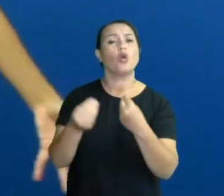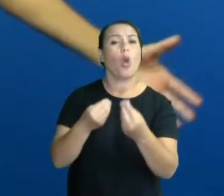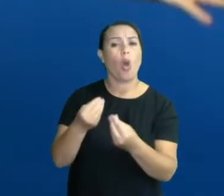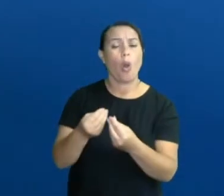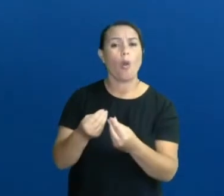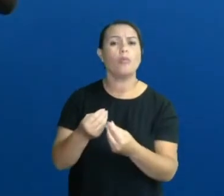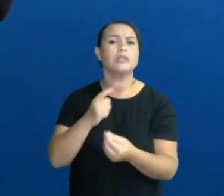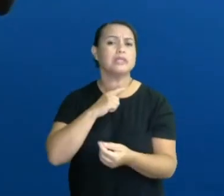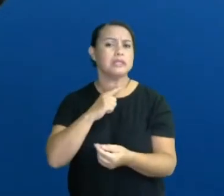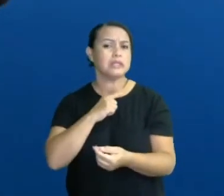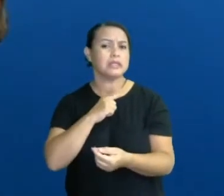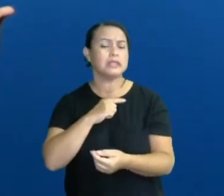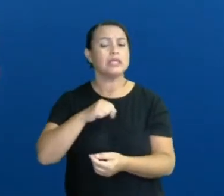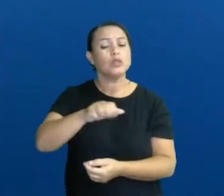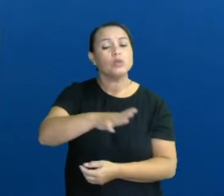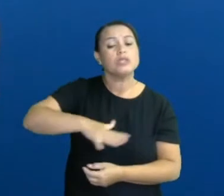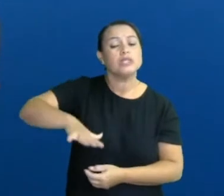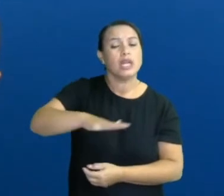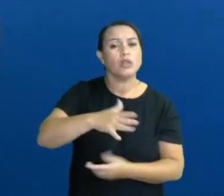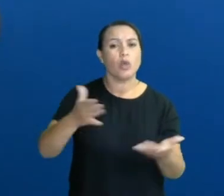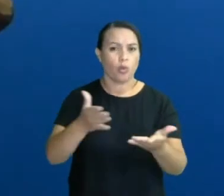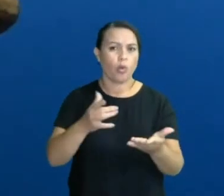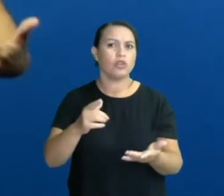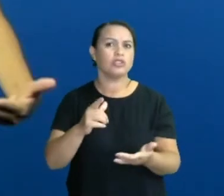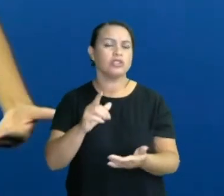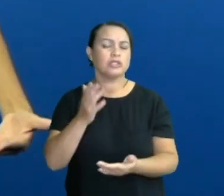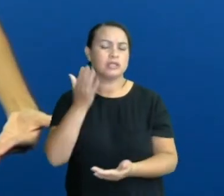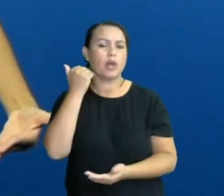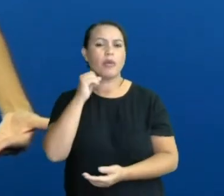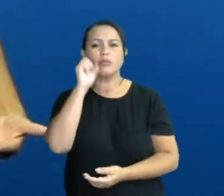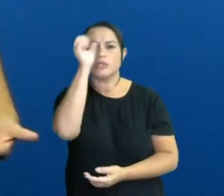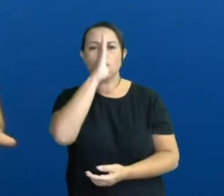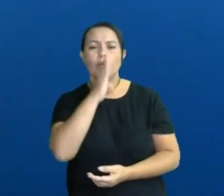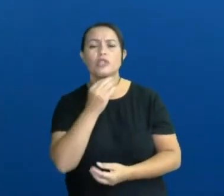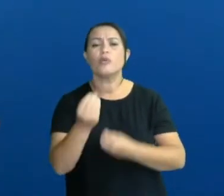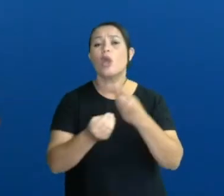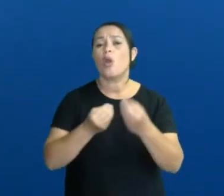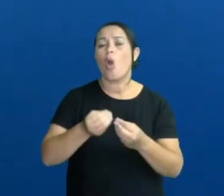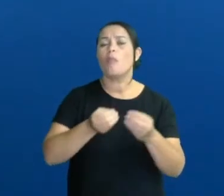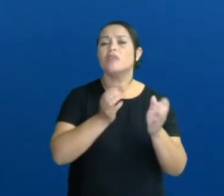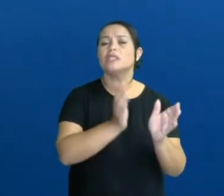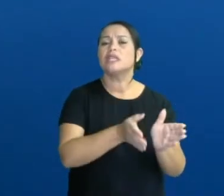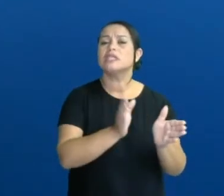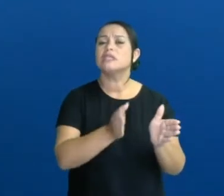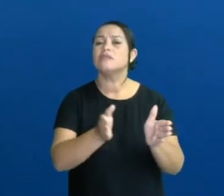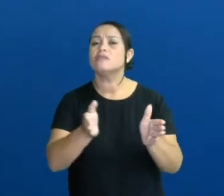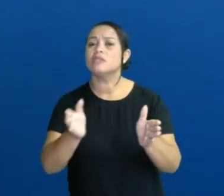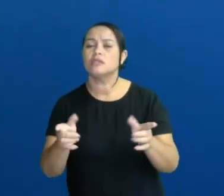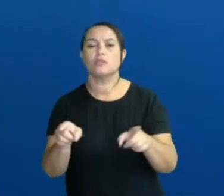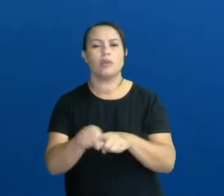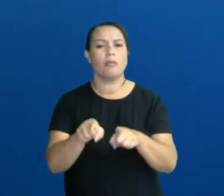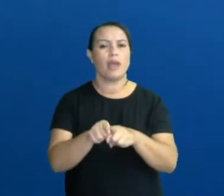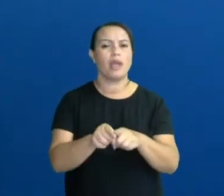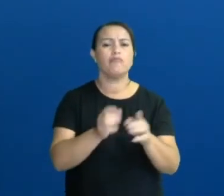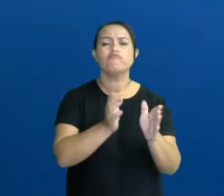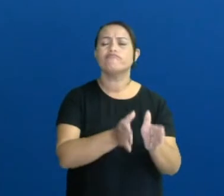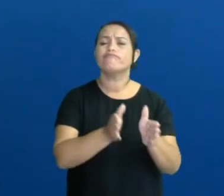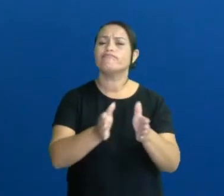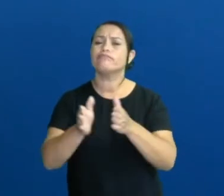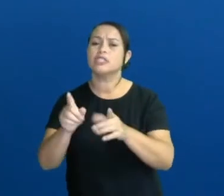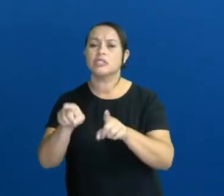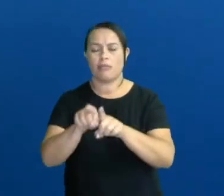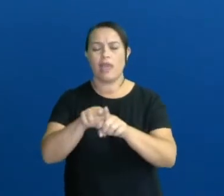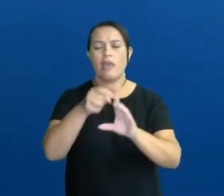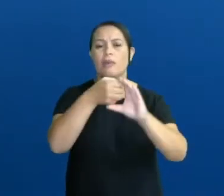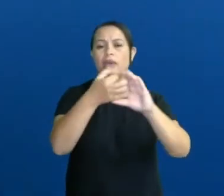que se tinha nesse território onde hoje compreende o Brasil e a forma como ele vai ser dividido. Isso também é uma